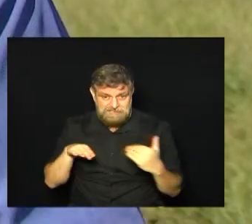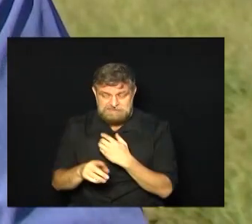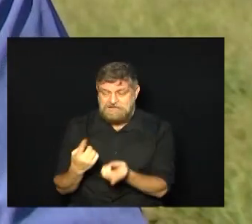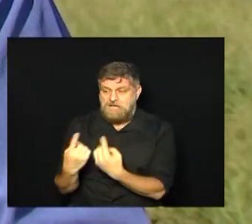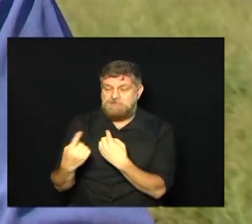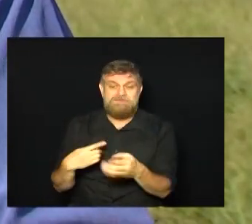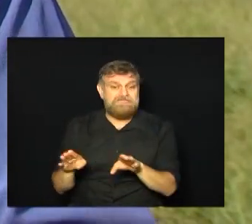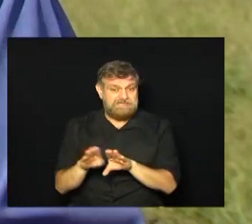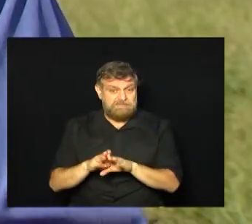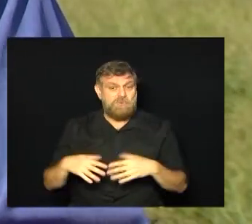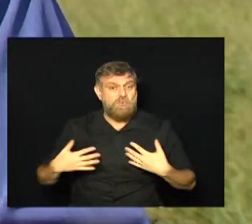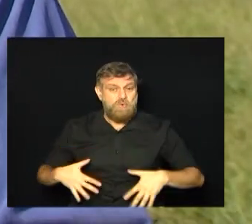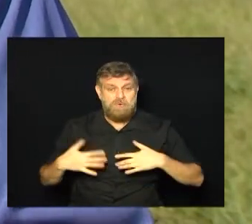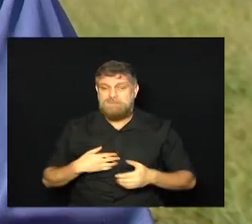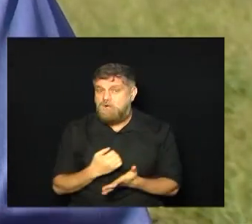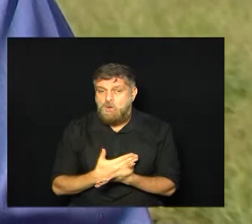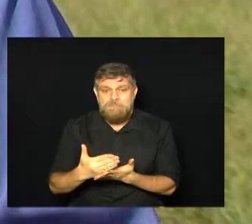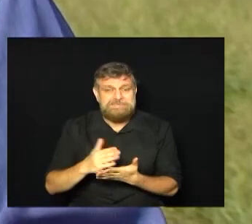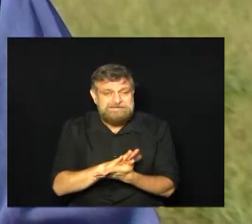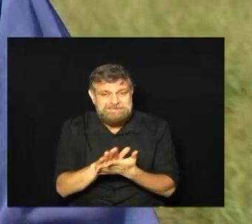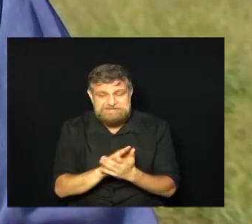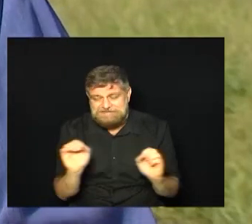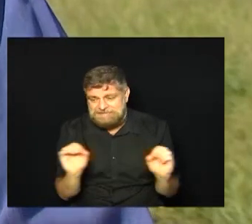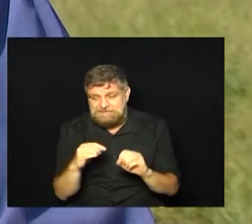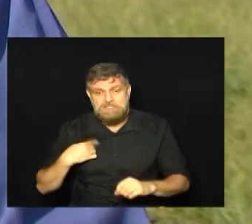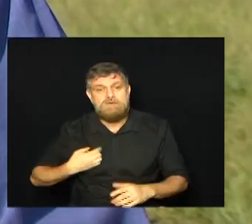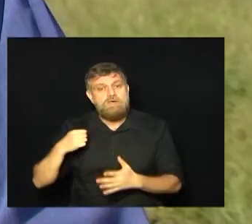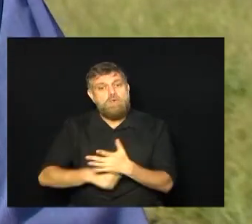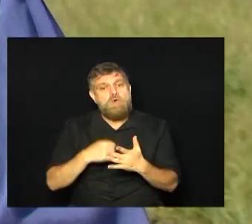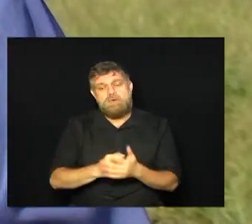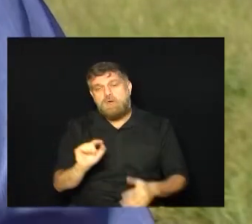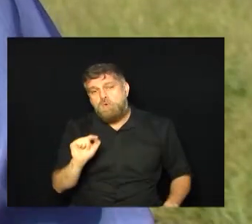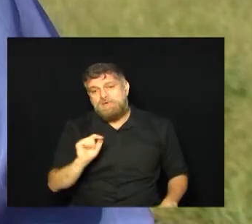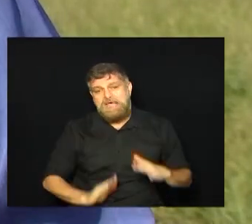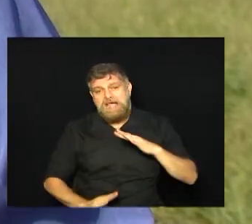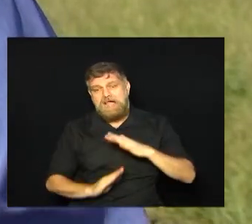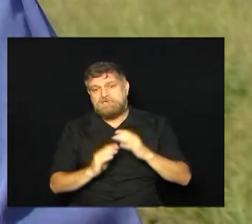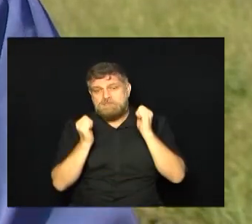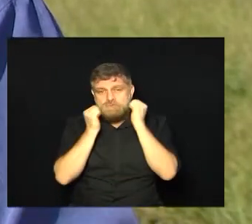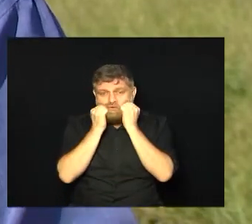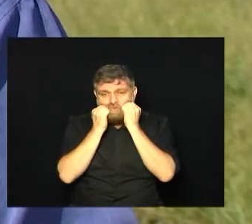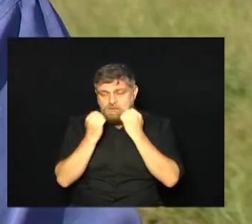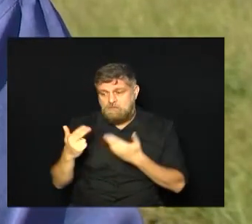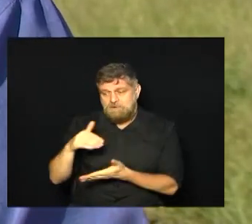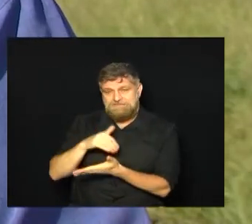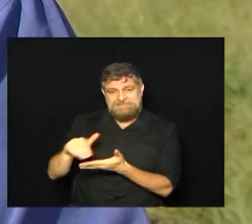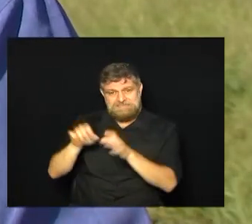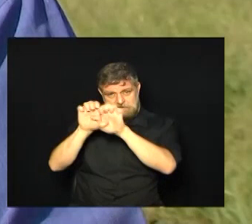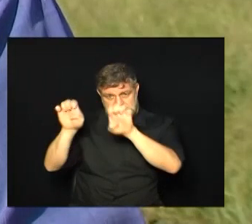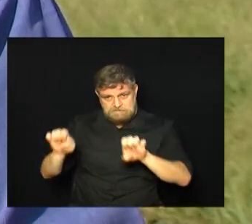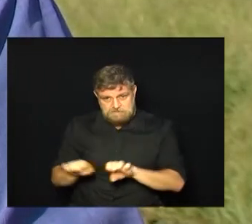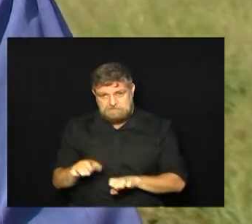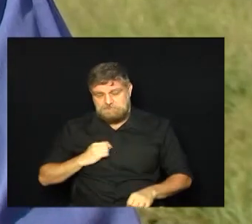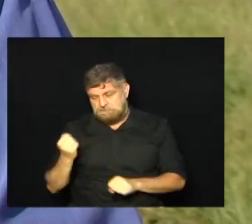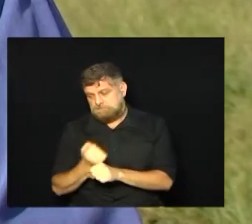trânsito da avenida, e não iniciou até agora. Então nós estamos cobrando que até julho, conforme mencionou o secretário de Infraestrutura, essa